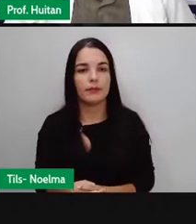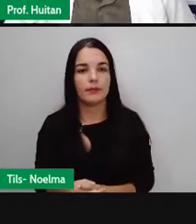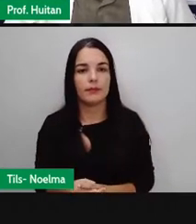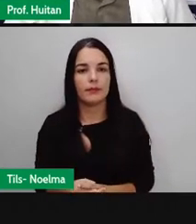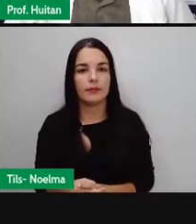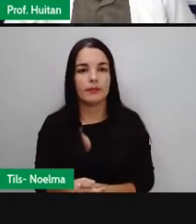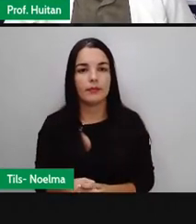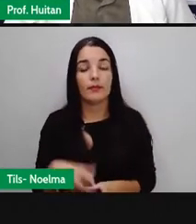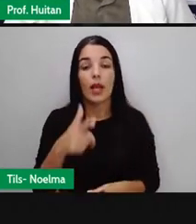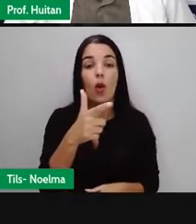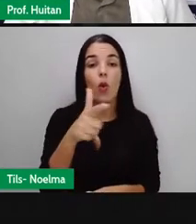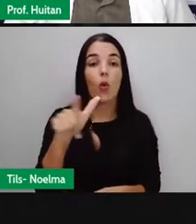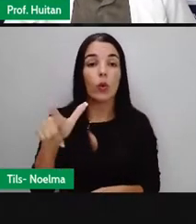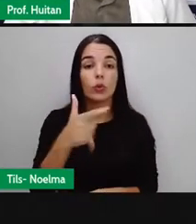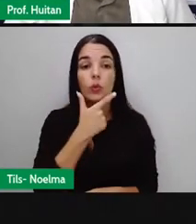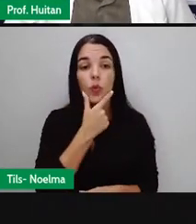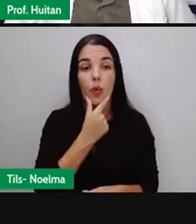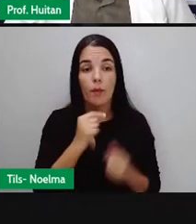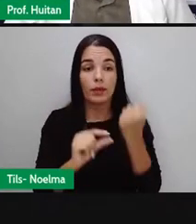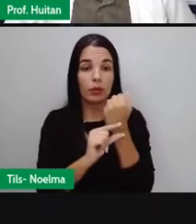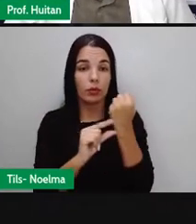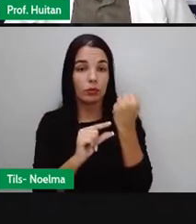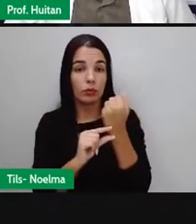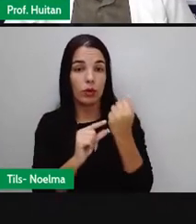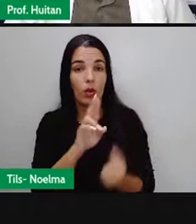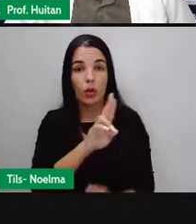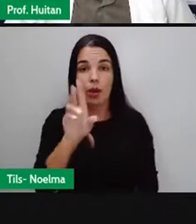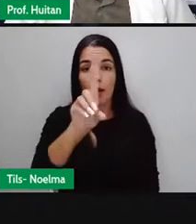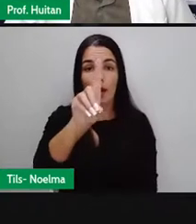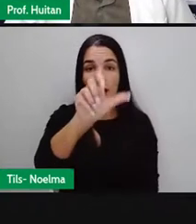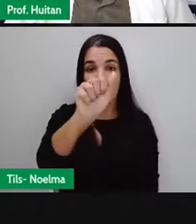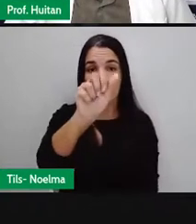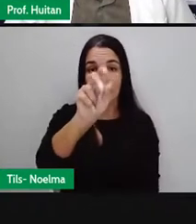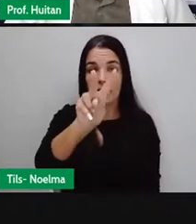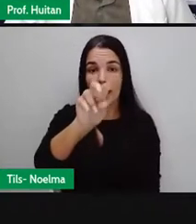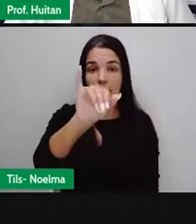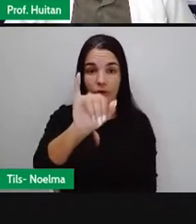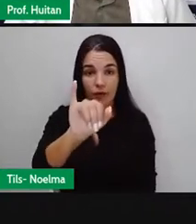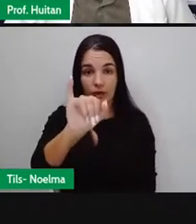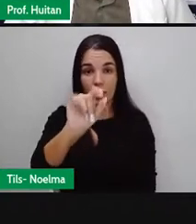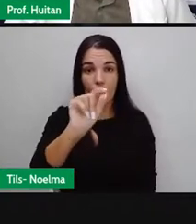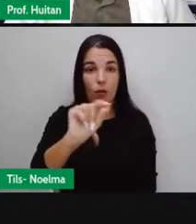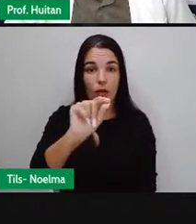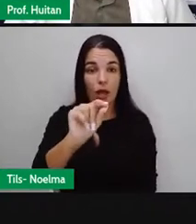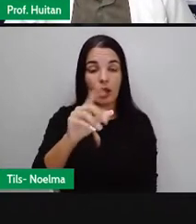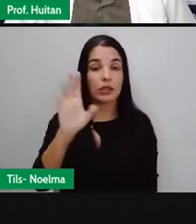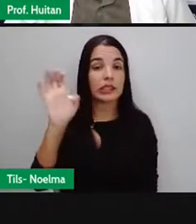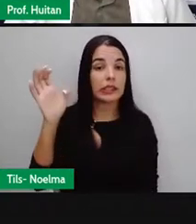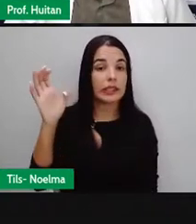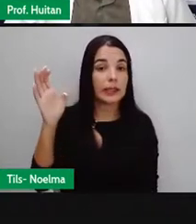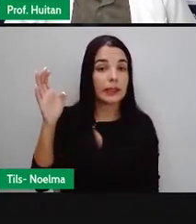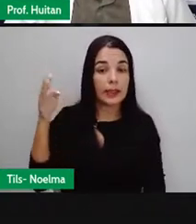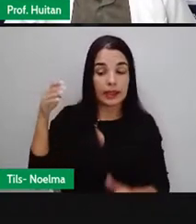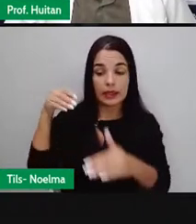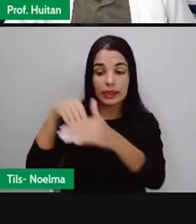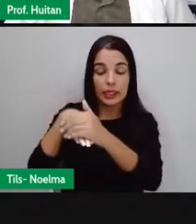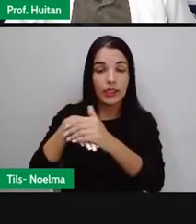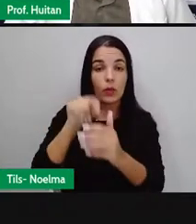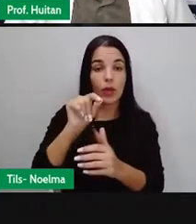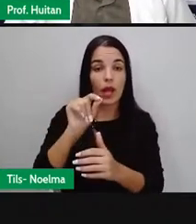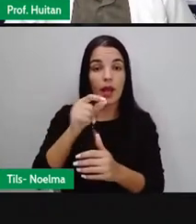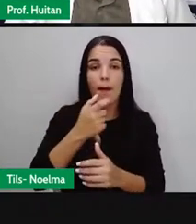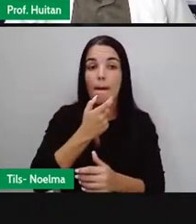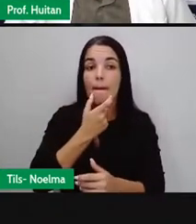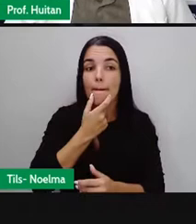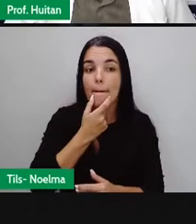O outro autor, Davi Kopenawa Yanomami, que é xamã e porta-voz